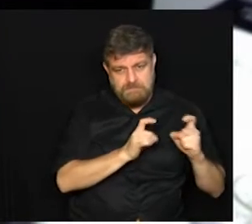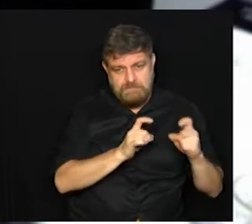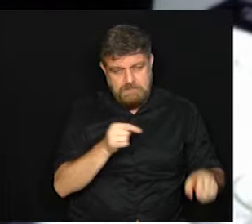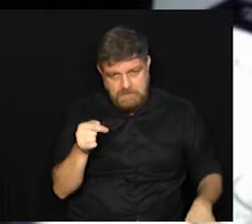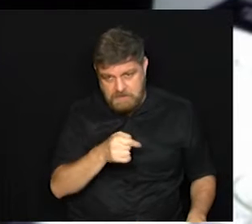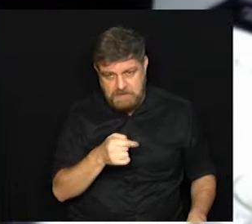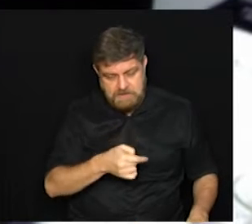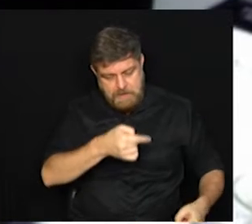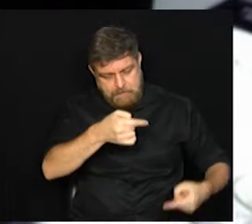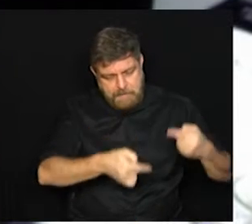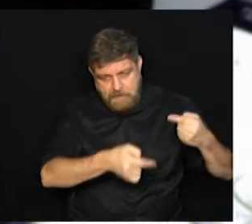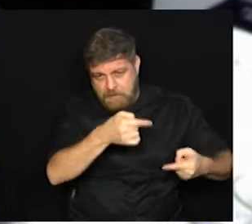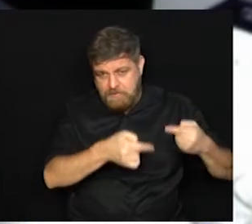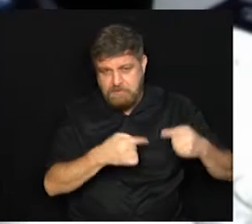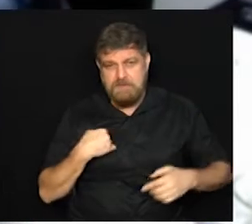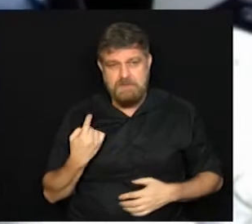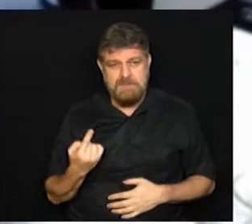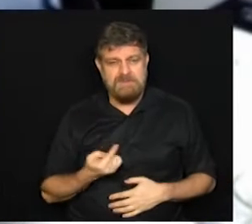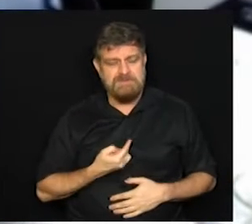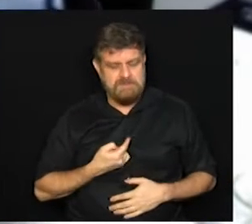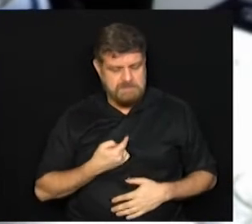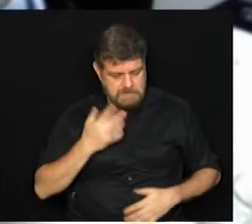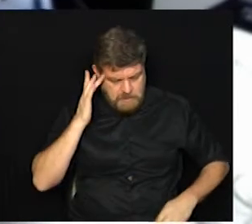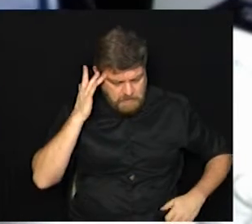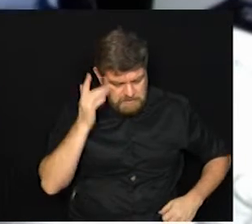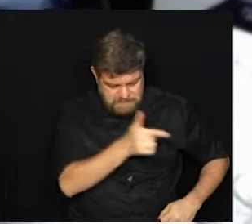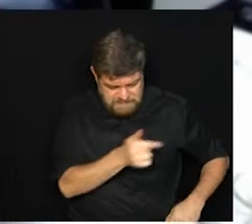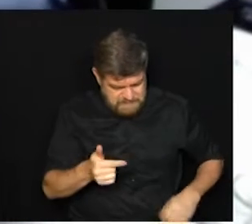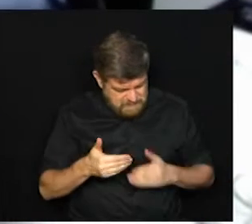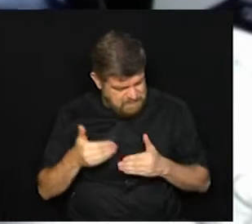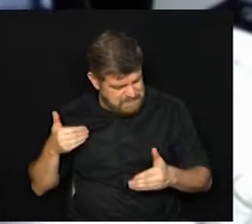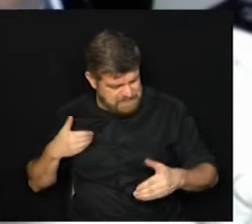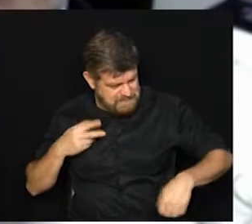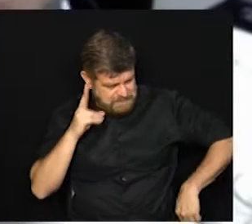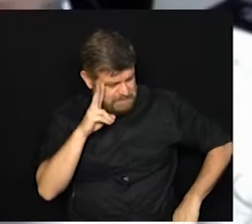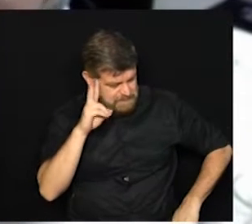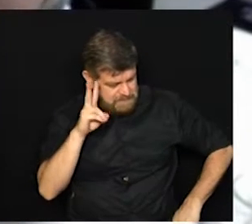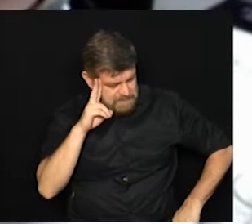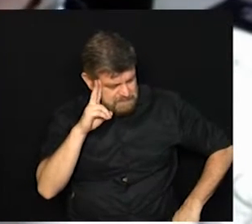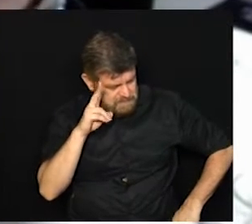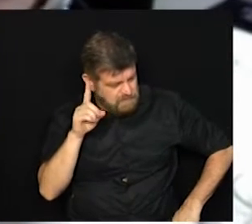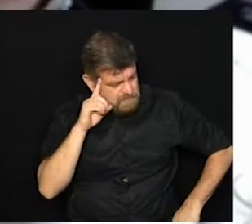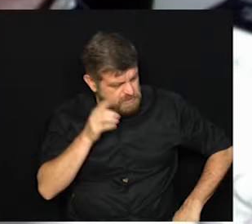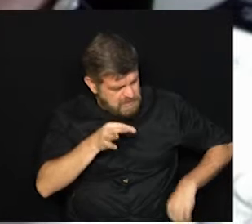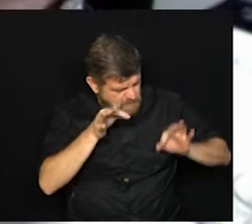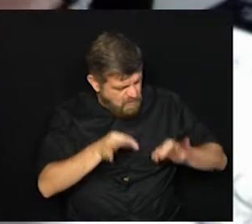comissão que nós falamos. Eu acho que foi até semana passada, né, vereador? Não me recordo agora se foi essa semana.